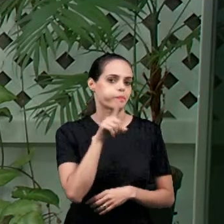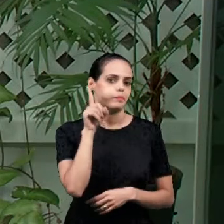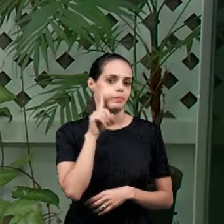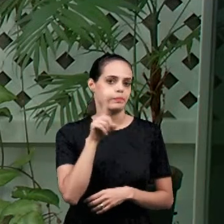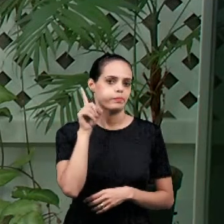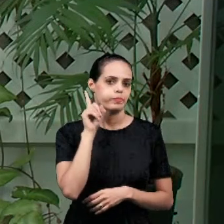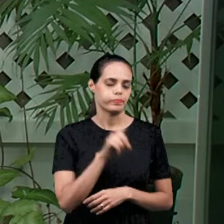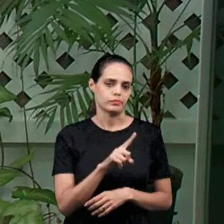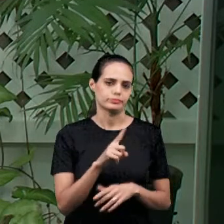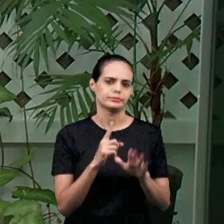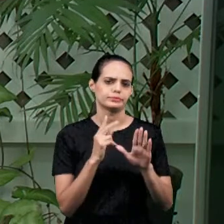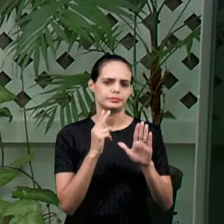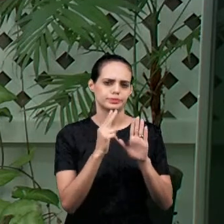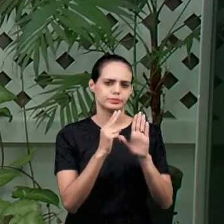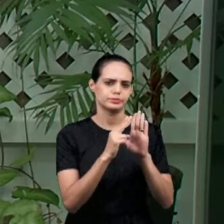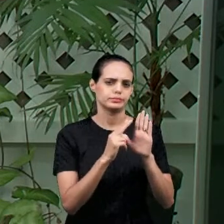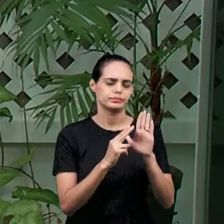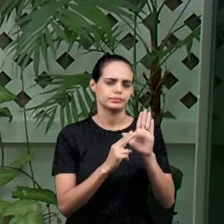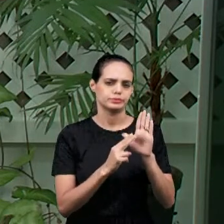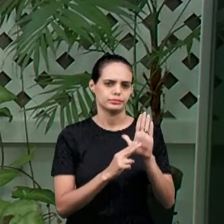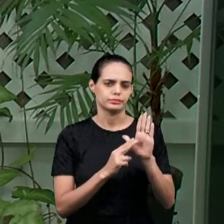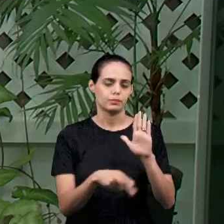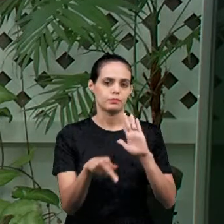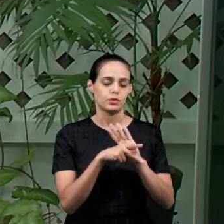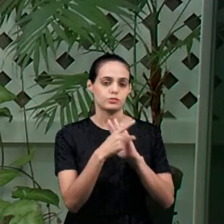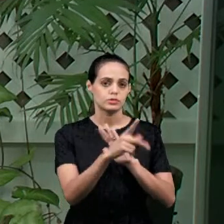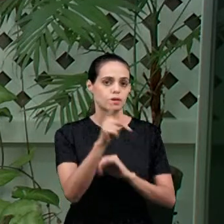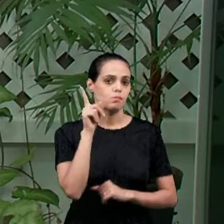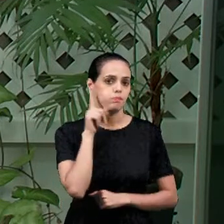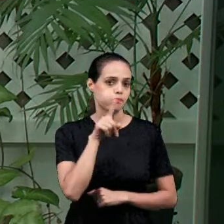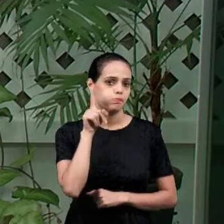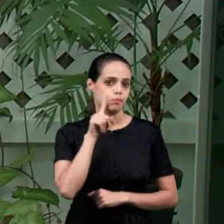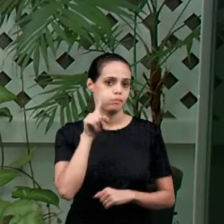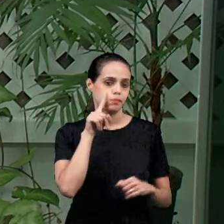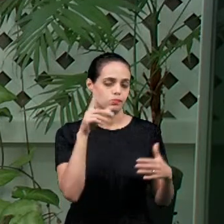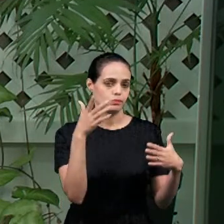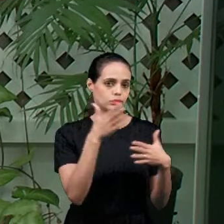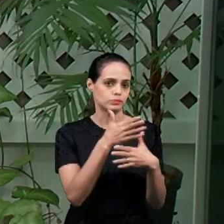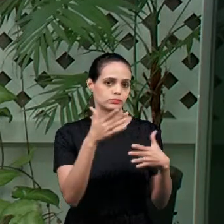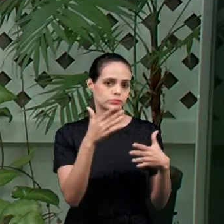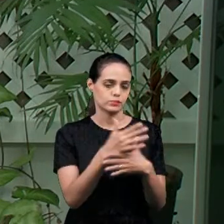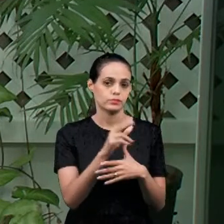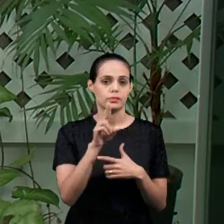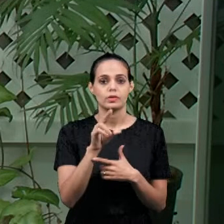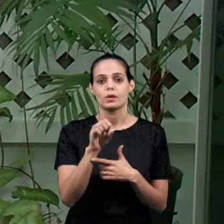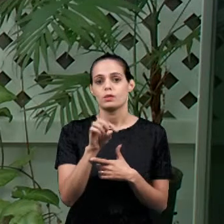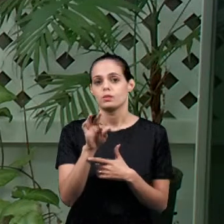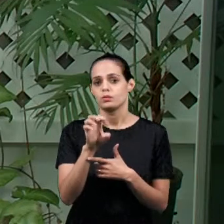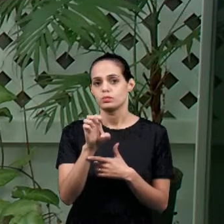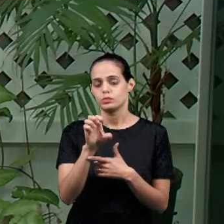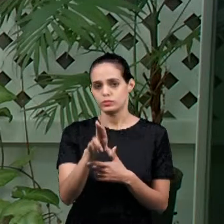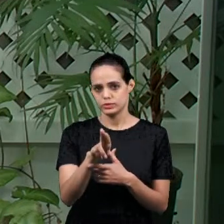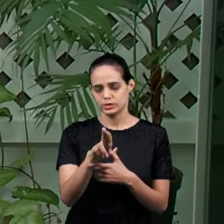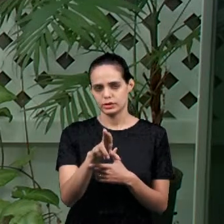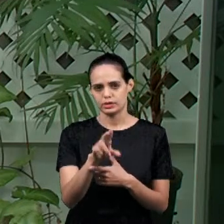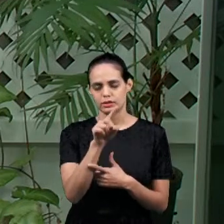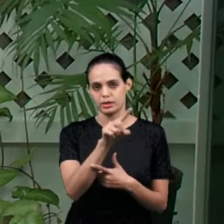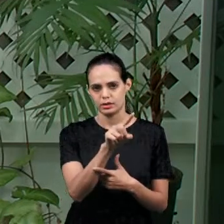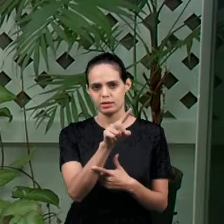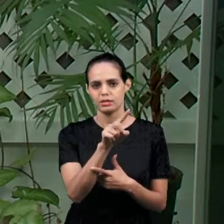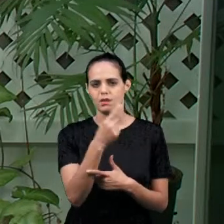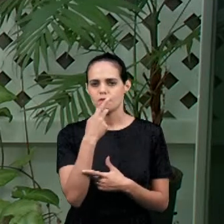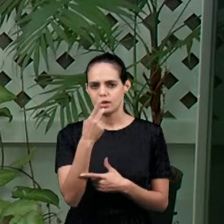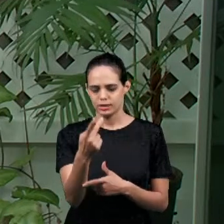Framingham e aí Hines, outras cidades, e também Worcester, que é essa última igreja